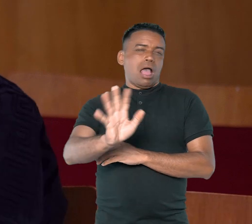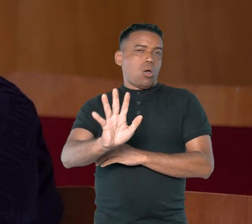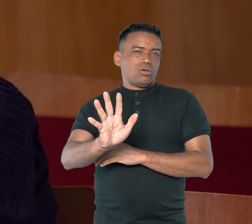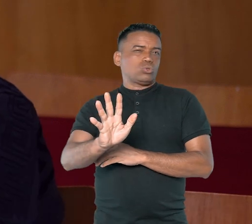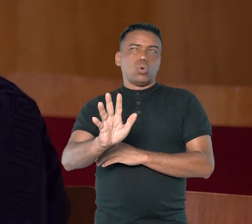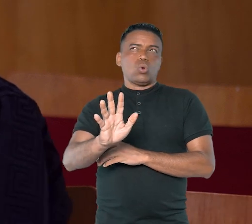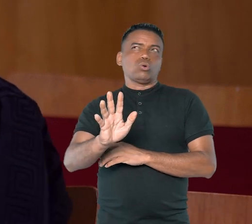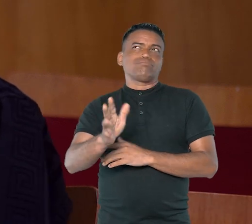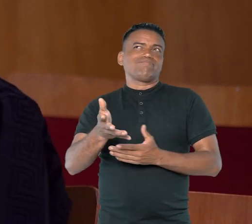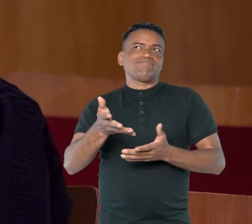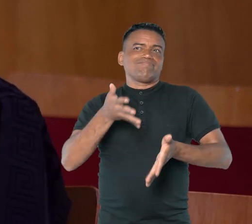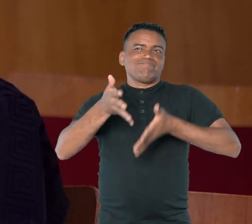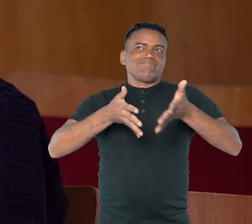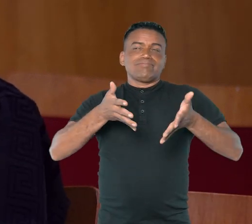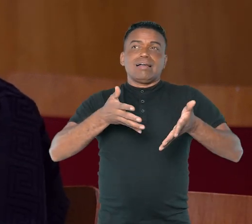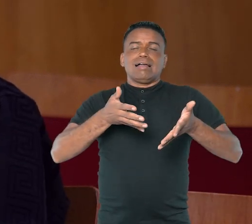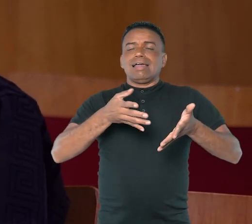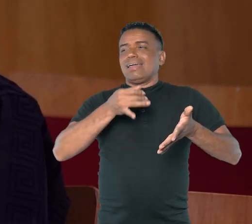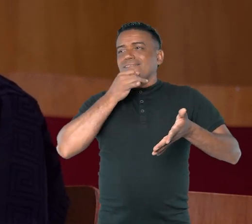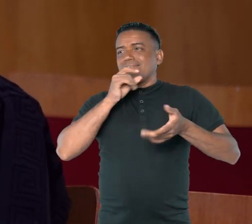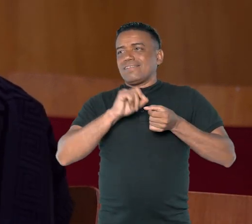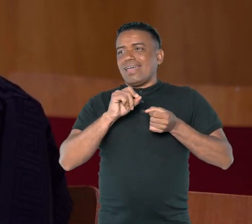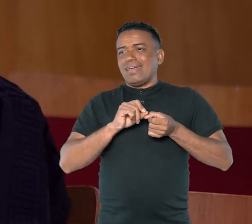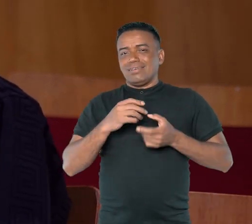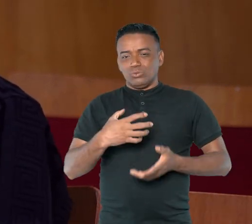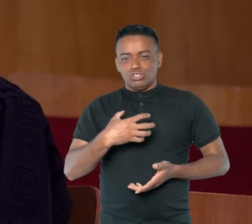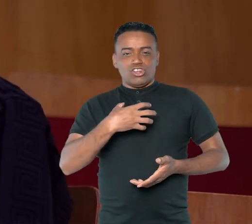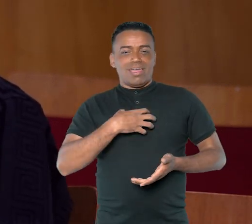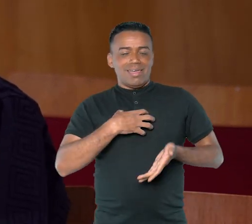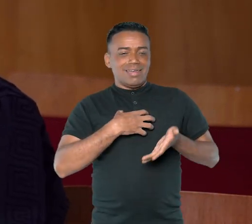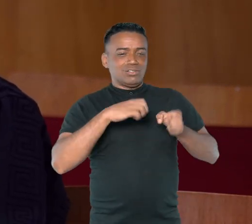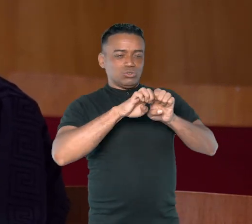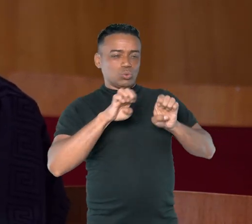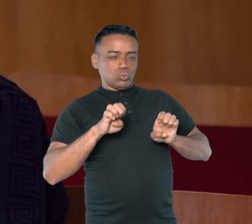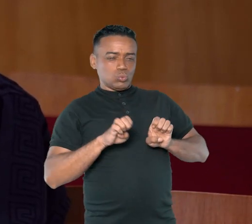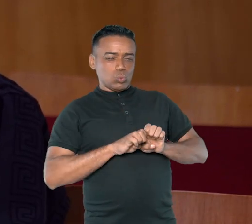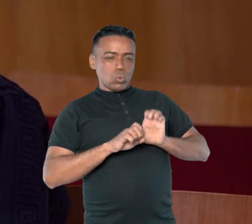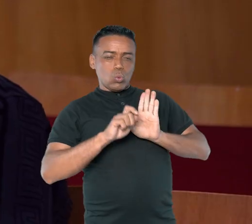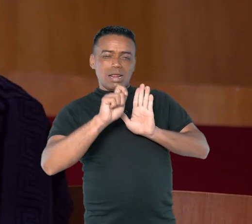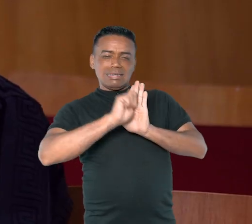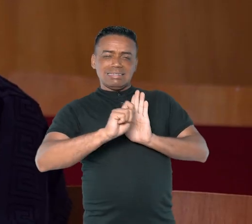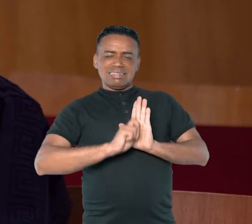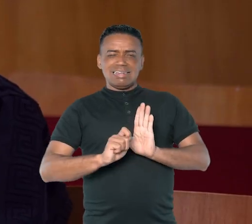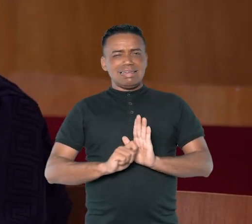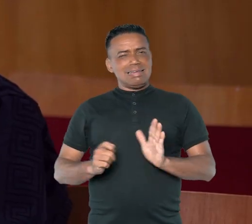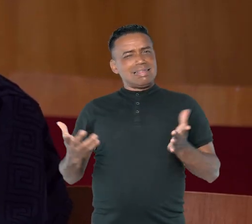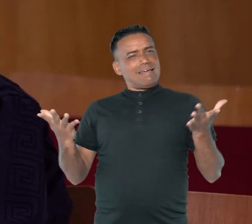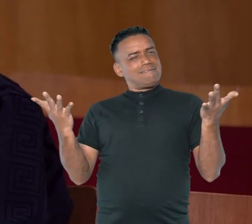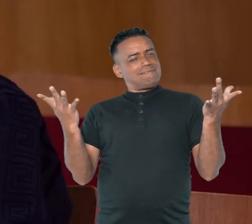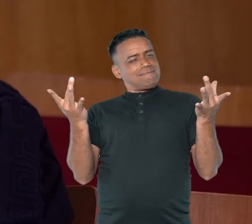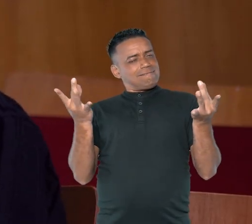aspecto, e isso é feito com muita elegância. A escrita é refinada. o seu